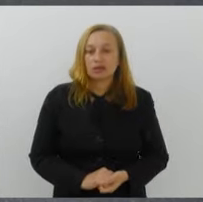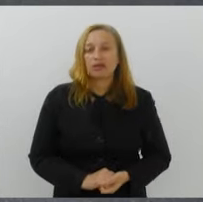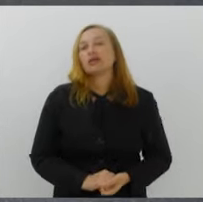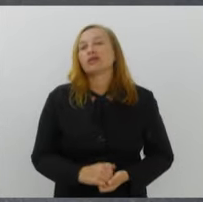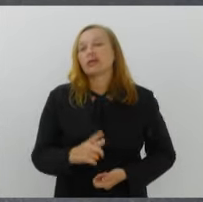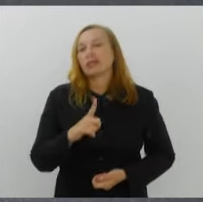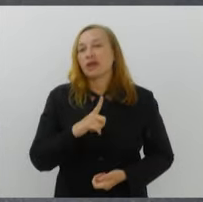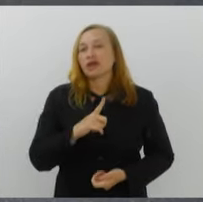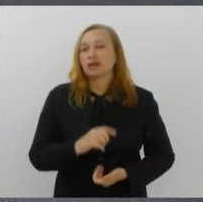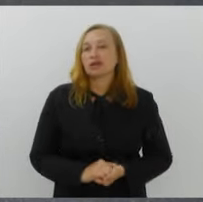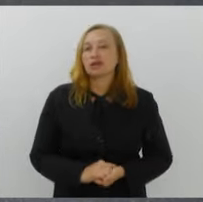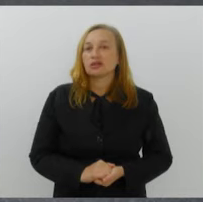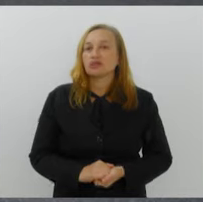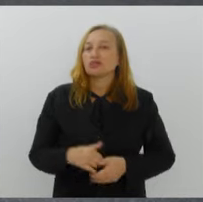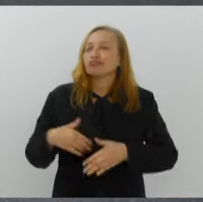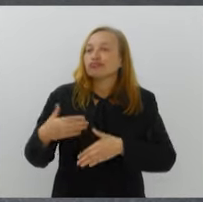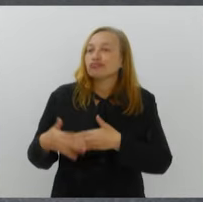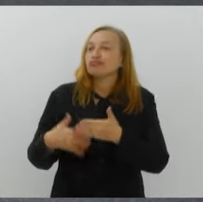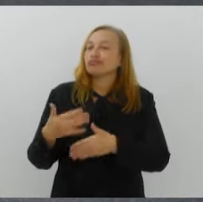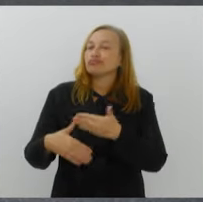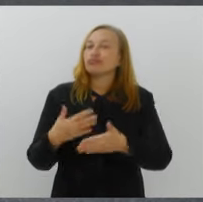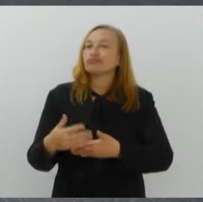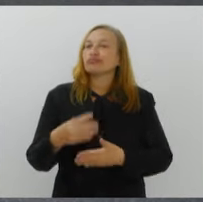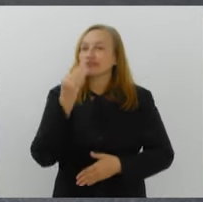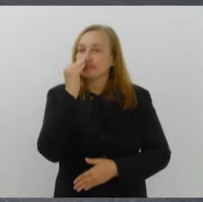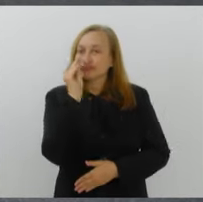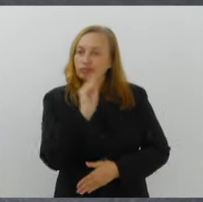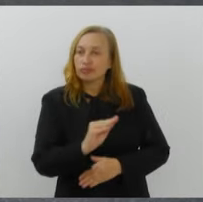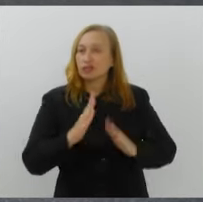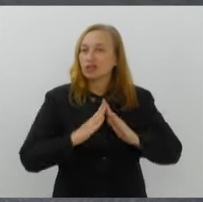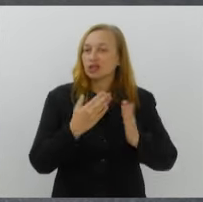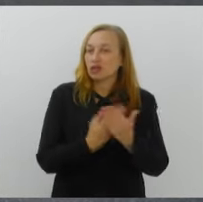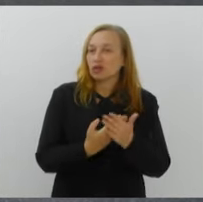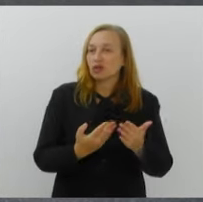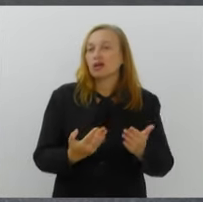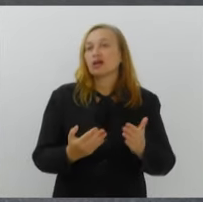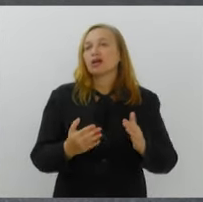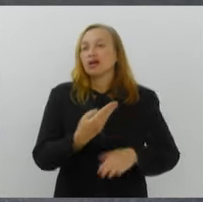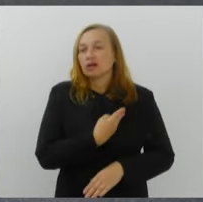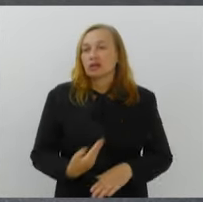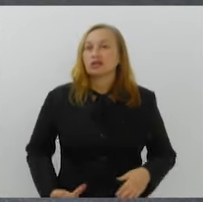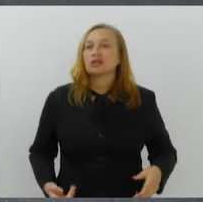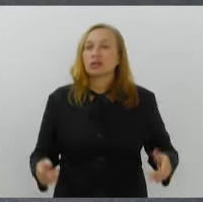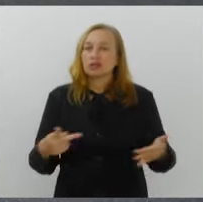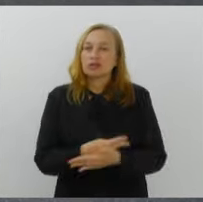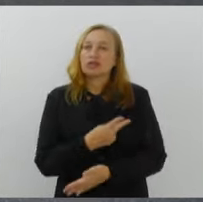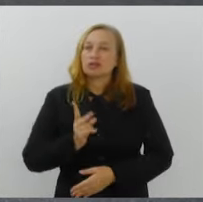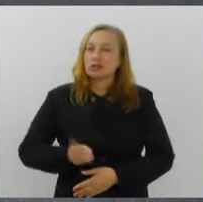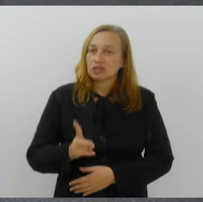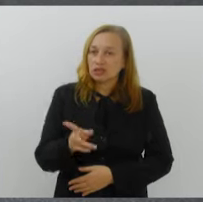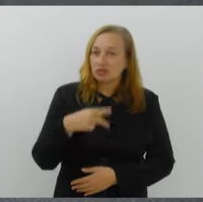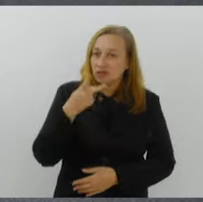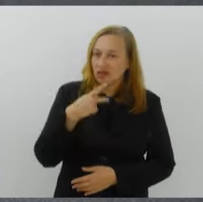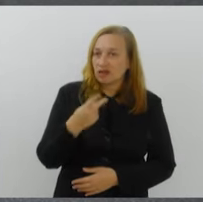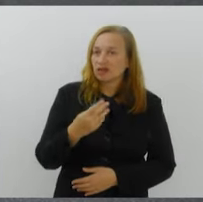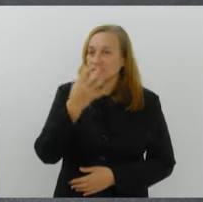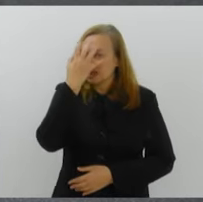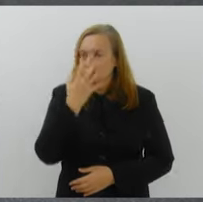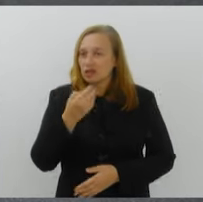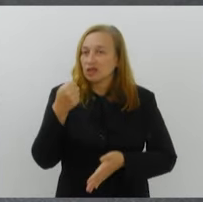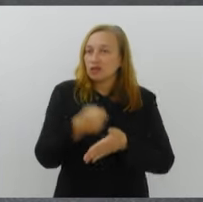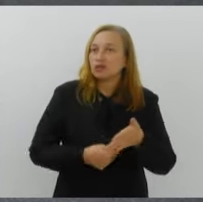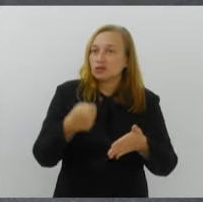ter um processo de destruição da escola pública, como está acontecendo aqui. Então, como eu sempre faço, com seriedade, lutando